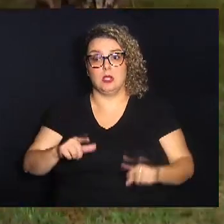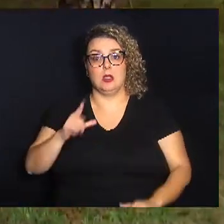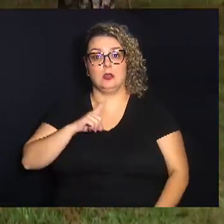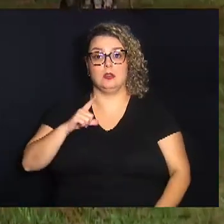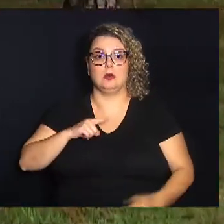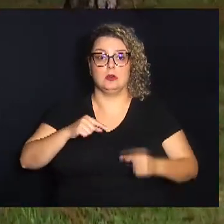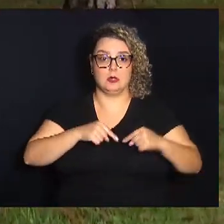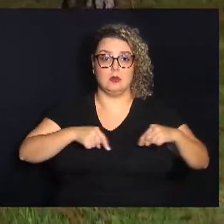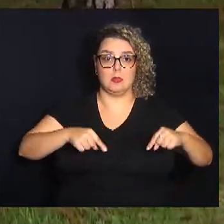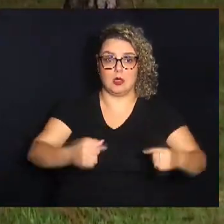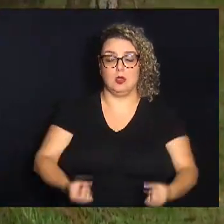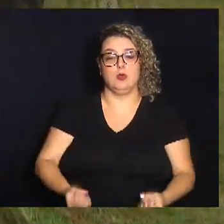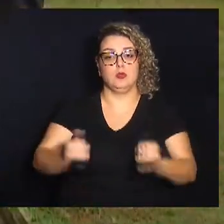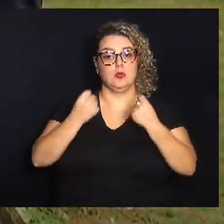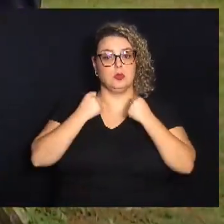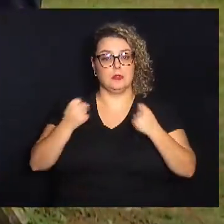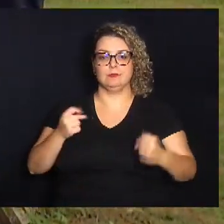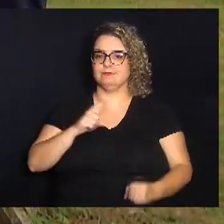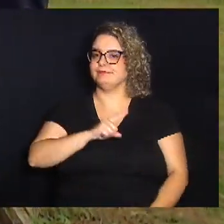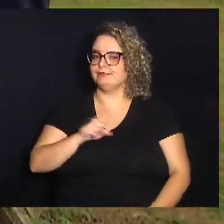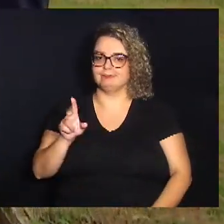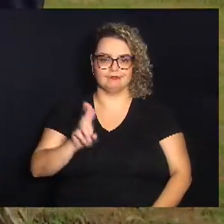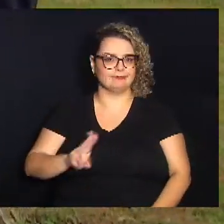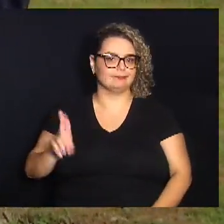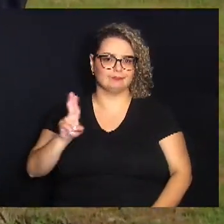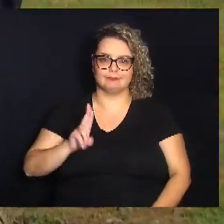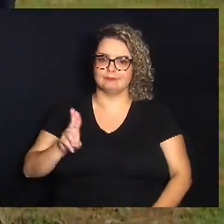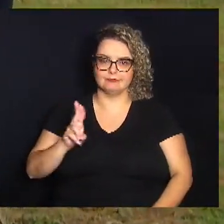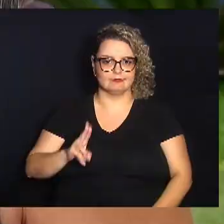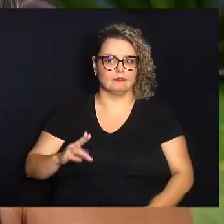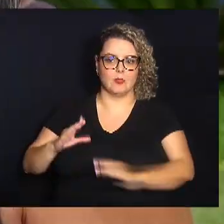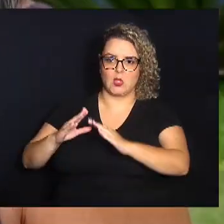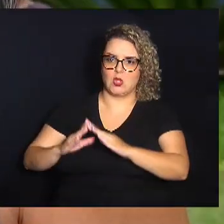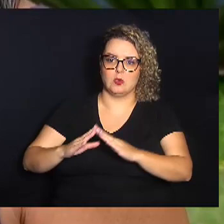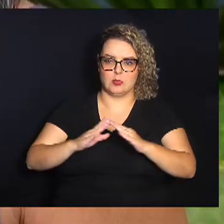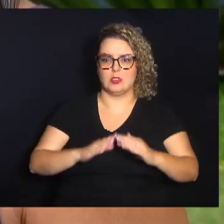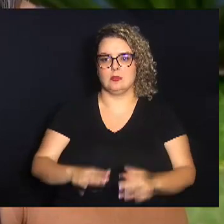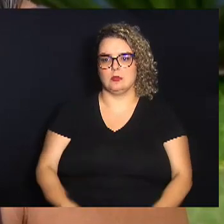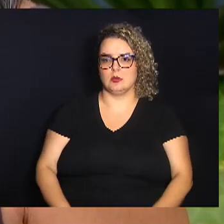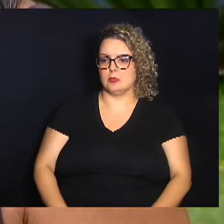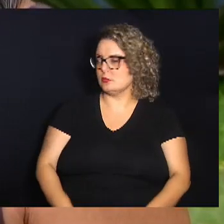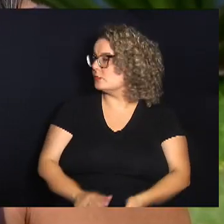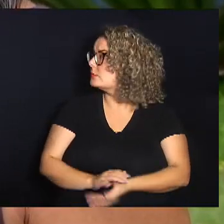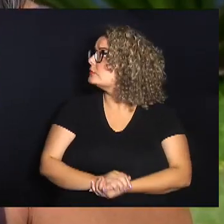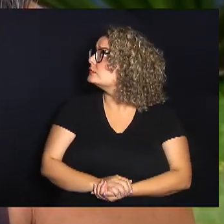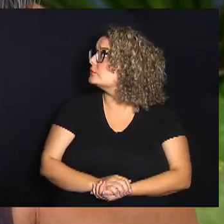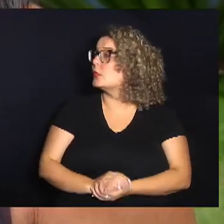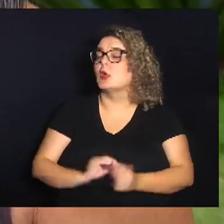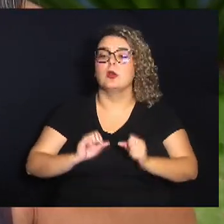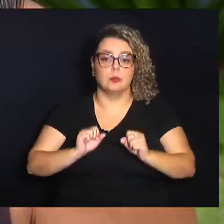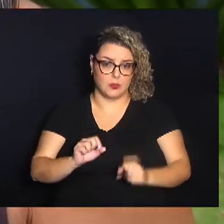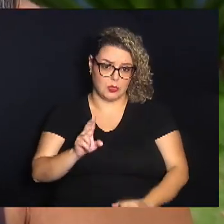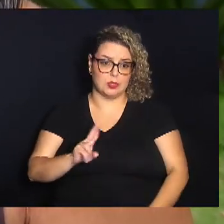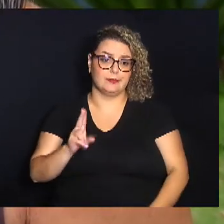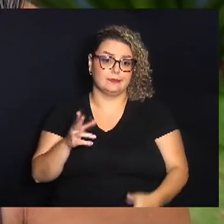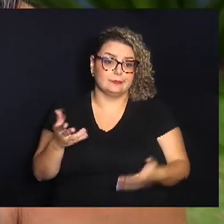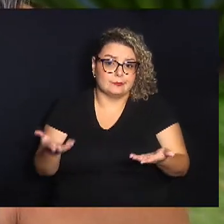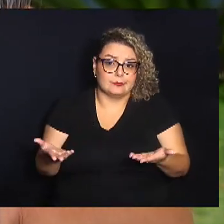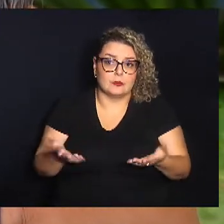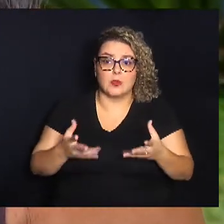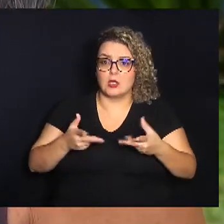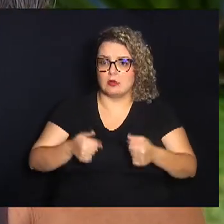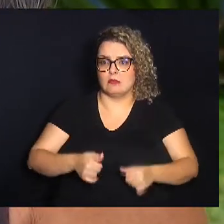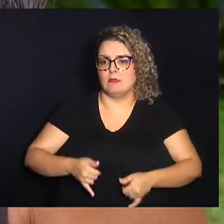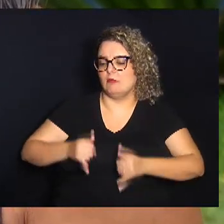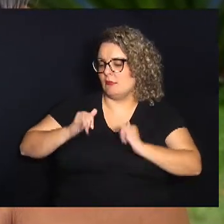de ginástica que não está sendo utilizada pelos moradores. Poderia utilizar completamente, mas está tudo descasso.